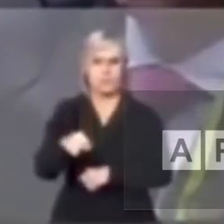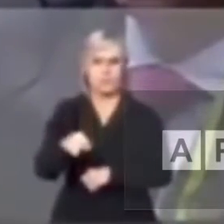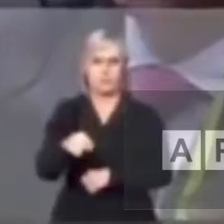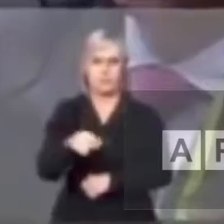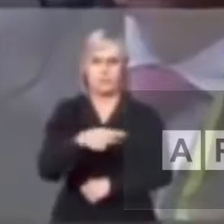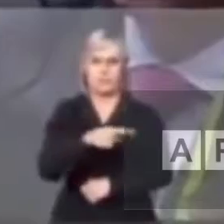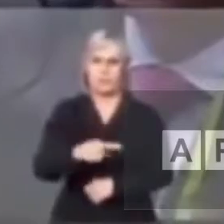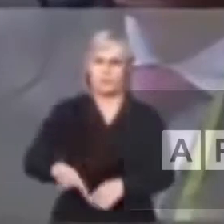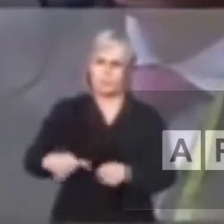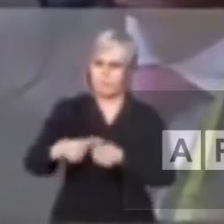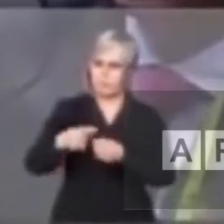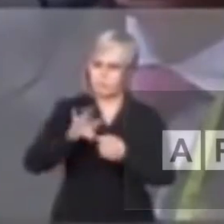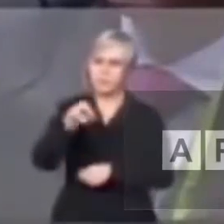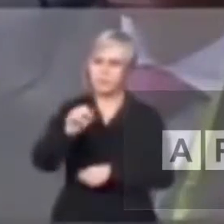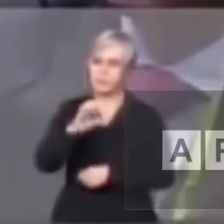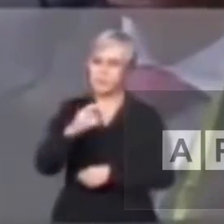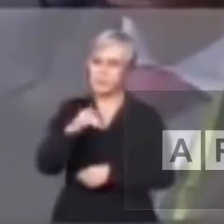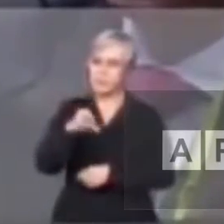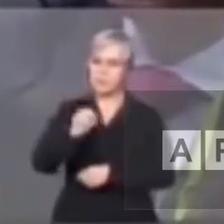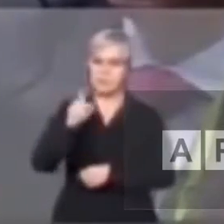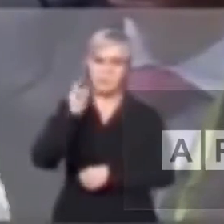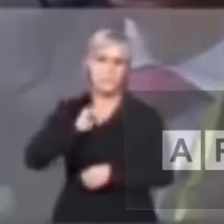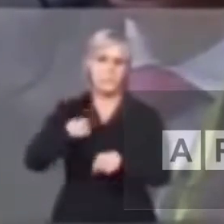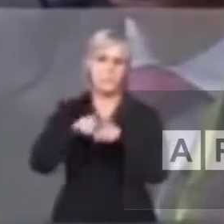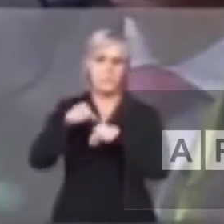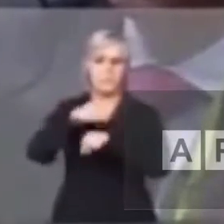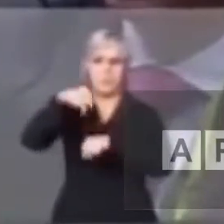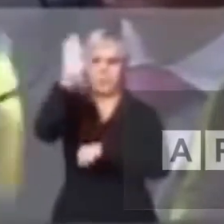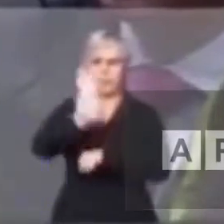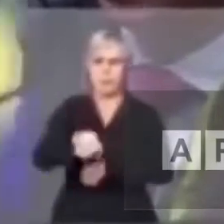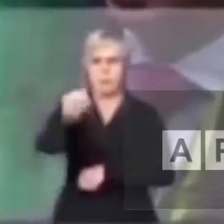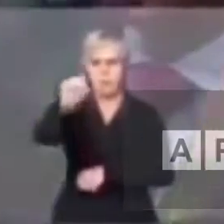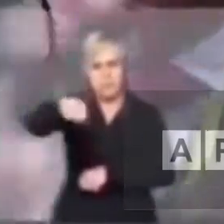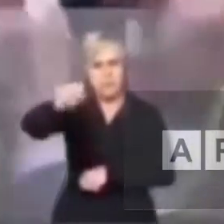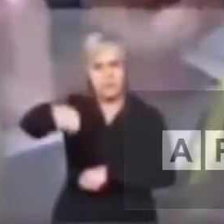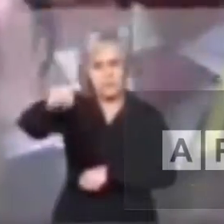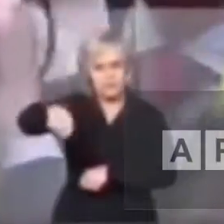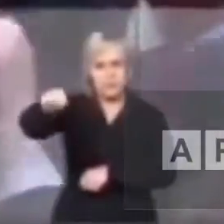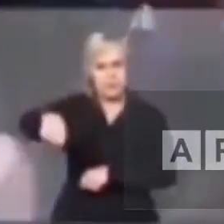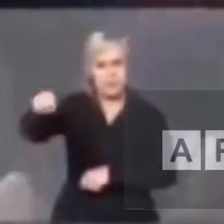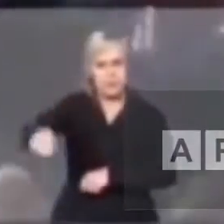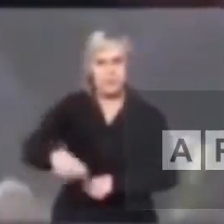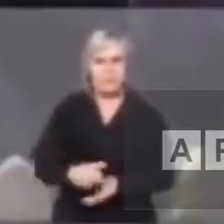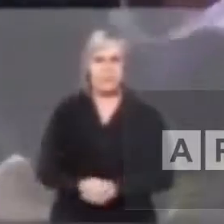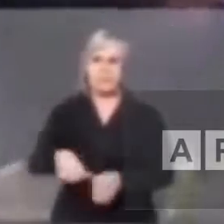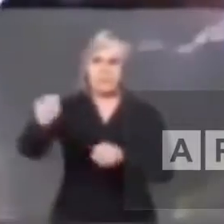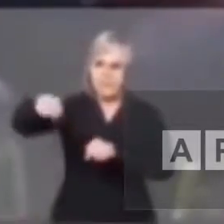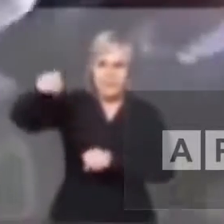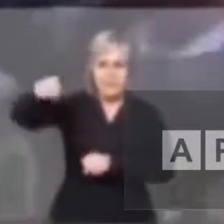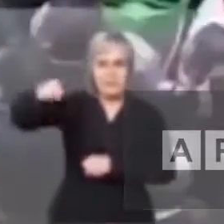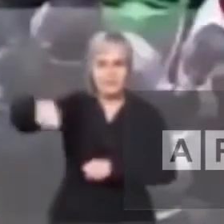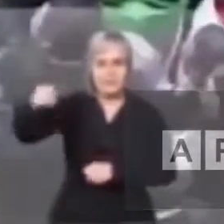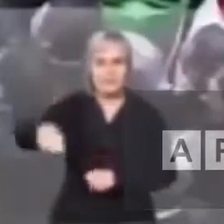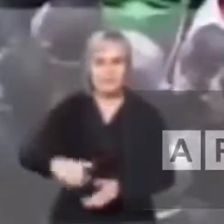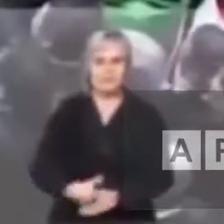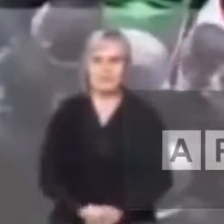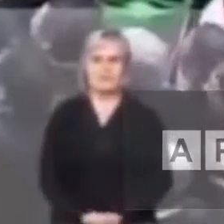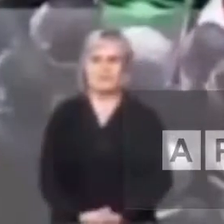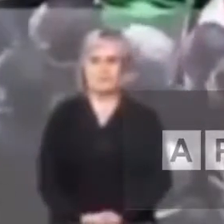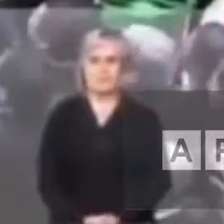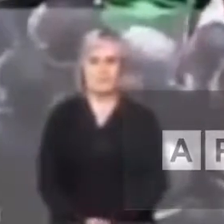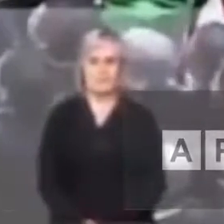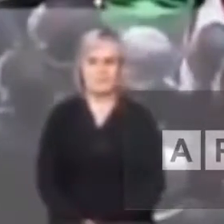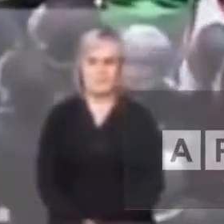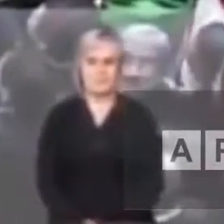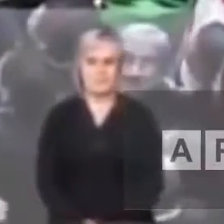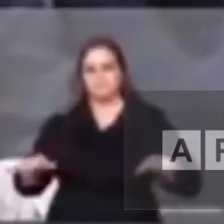para todos nós com a sua gestão. É pelo Brasil. Sim, sim, sim, sim, sim, sim. Raquel Muniz,